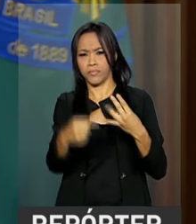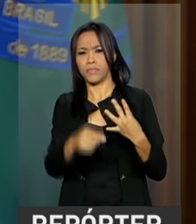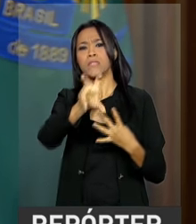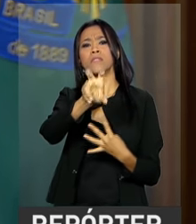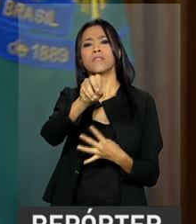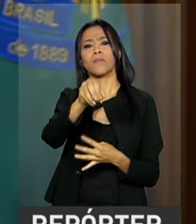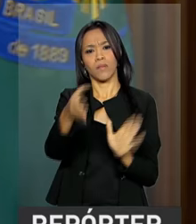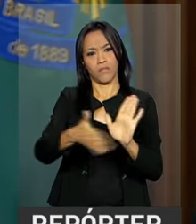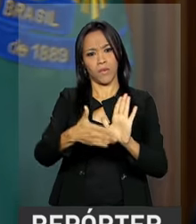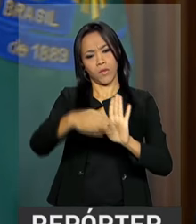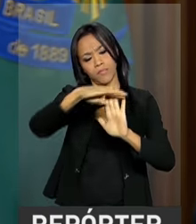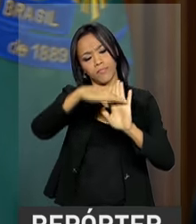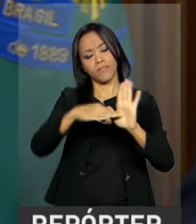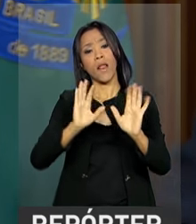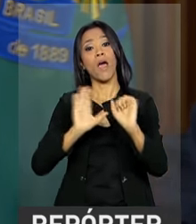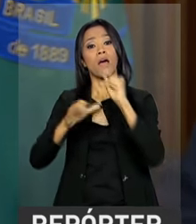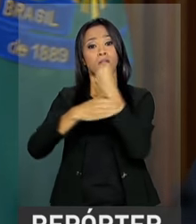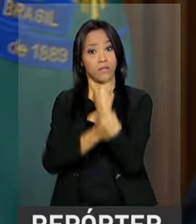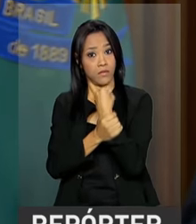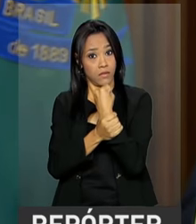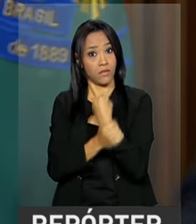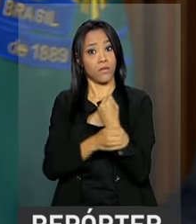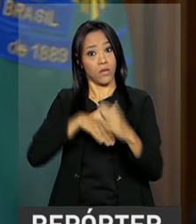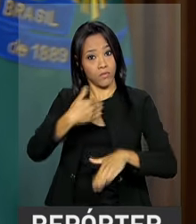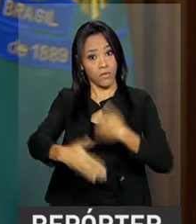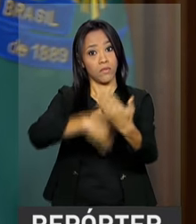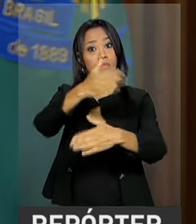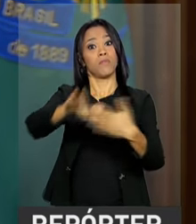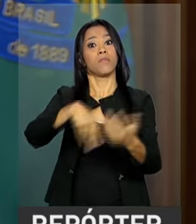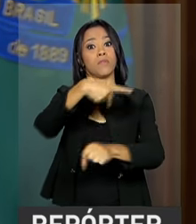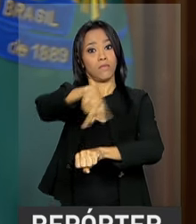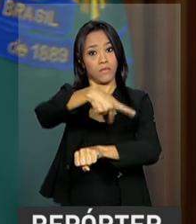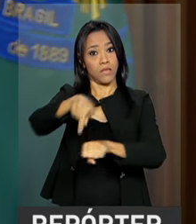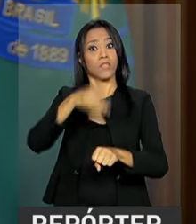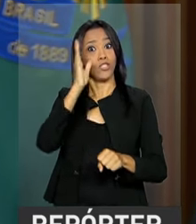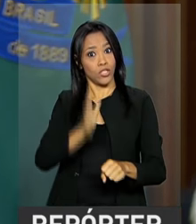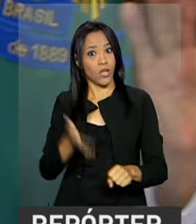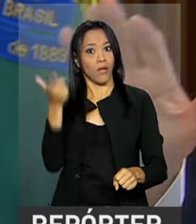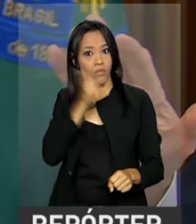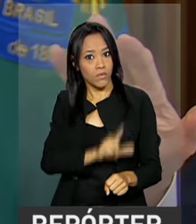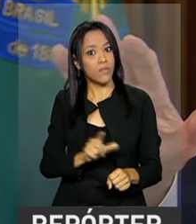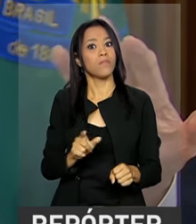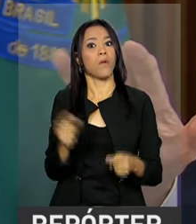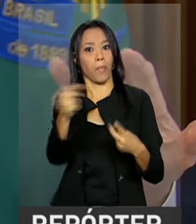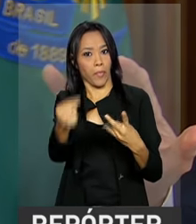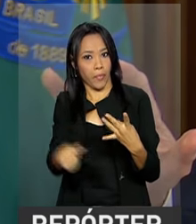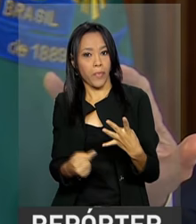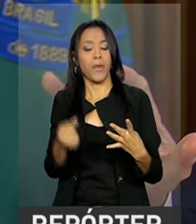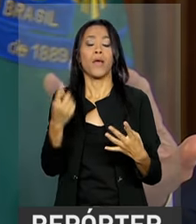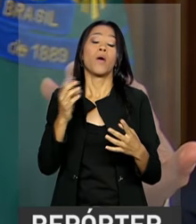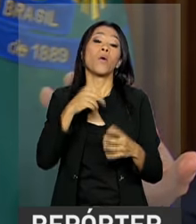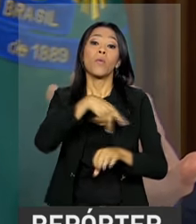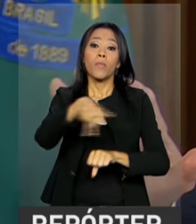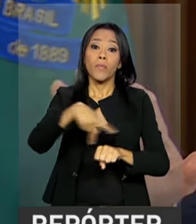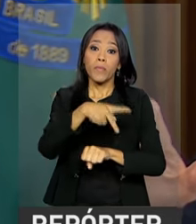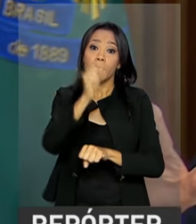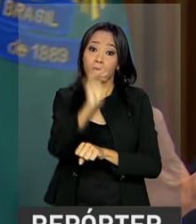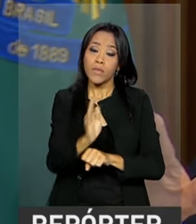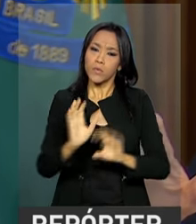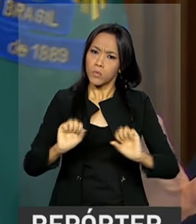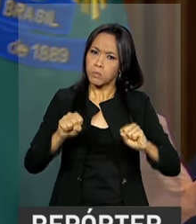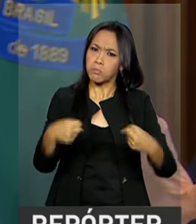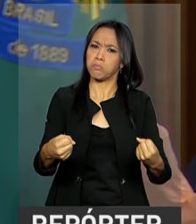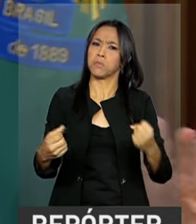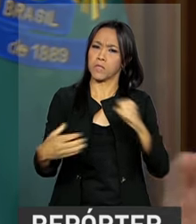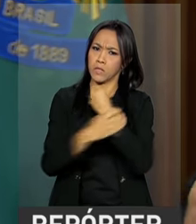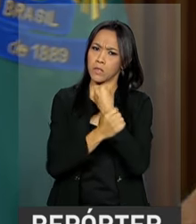assegurar o crescimento do país e afirmou que elas já deram resultado. Segundo ele, o Brasil iniciou uma recuperação sólida, com ações